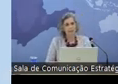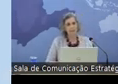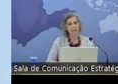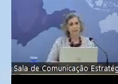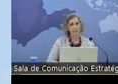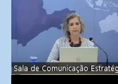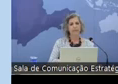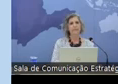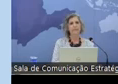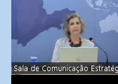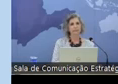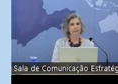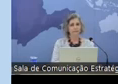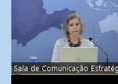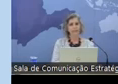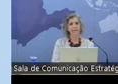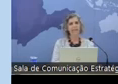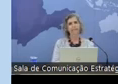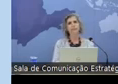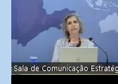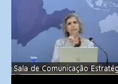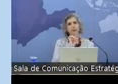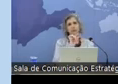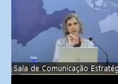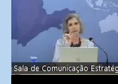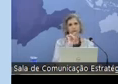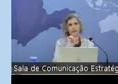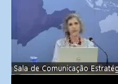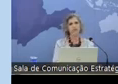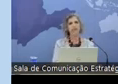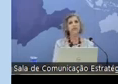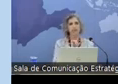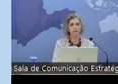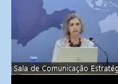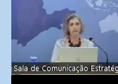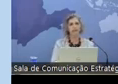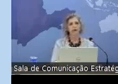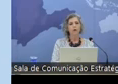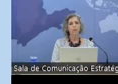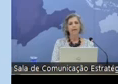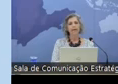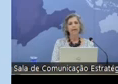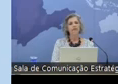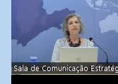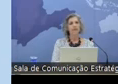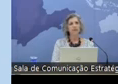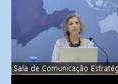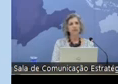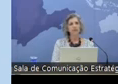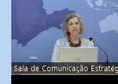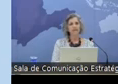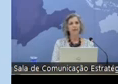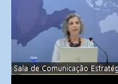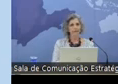o Ministério da Saúde também disponibiliza no site dele na é o ícone de indicadores o painel de